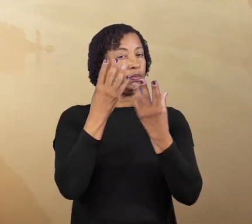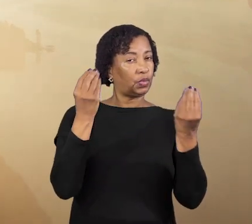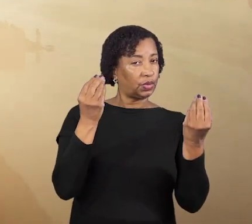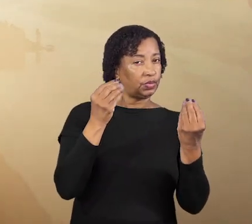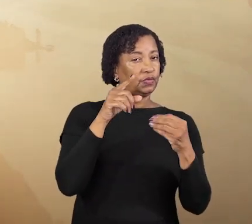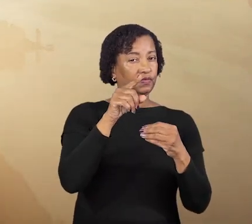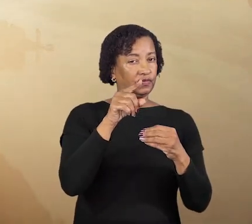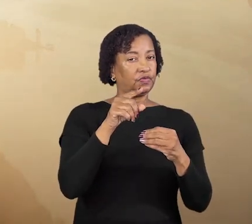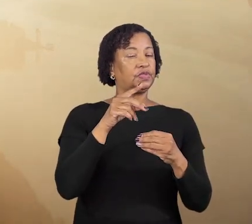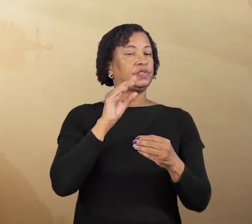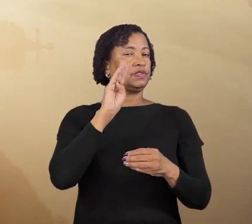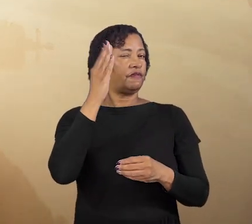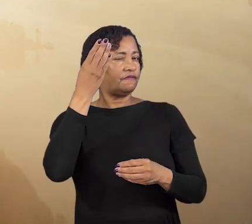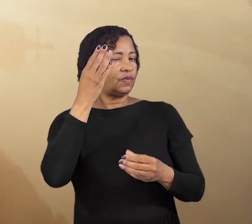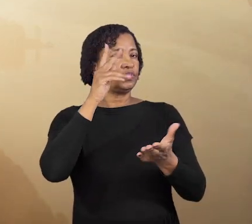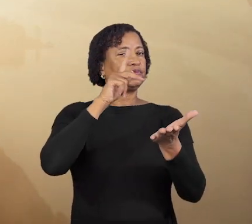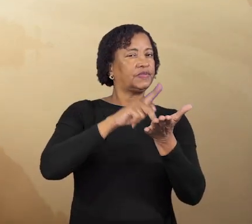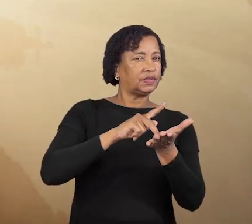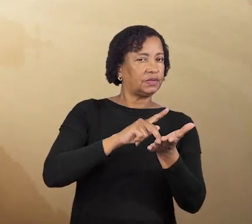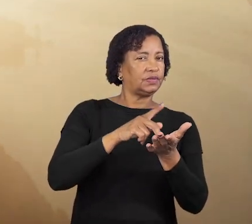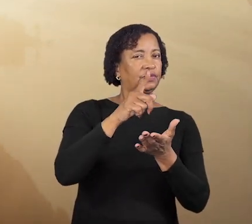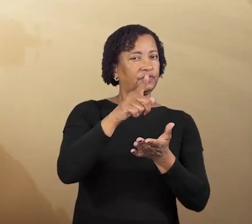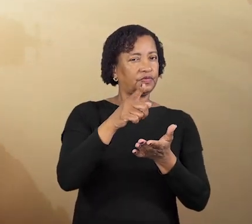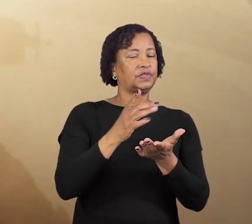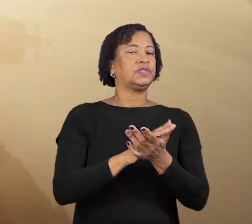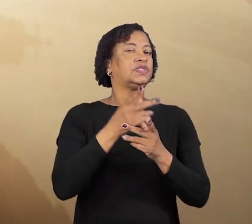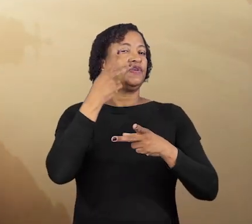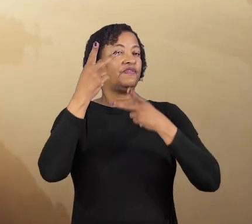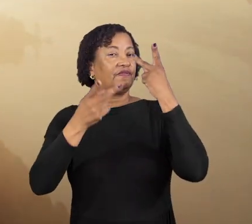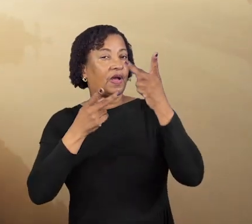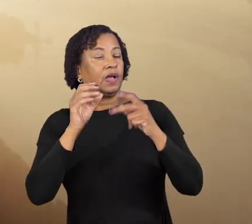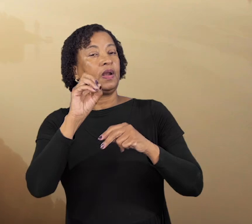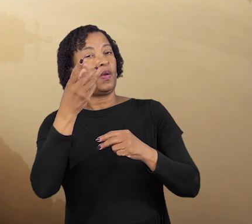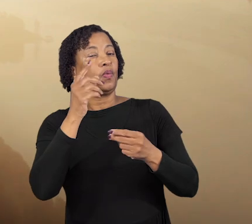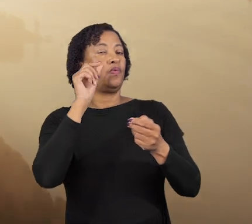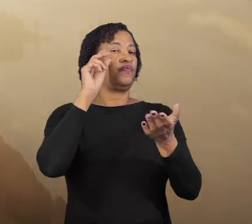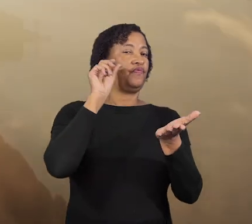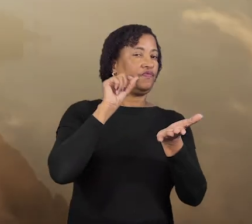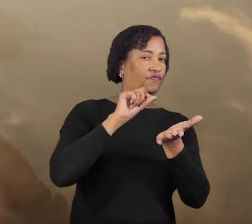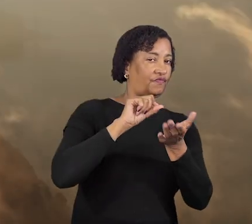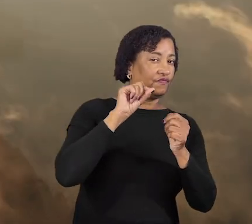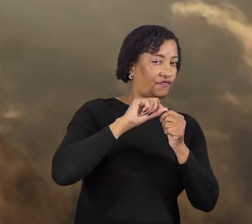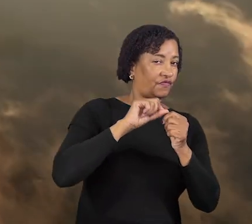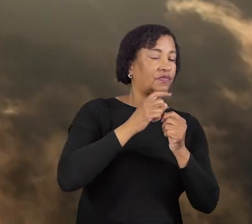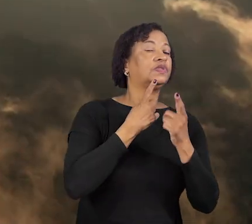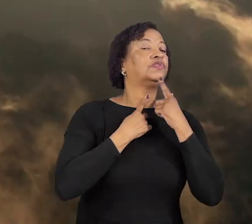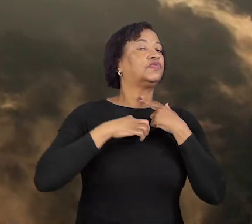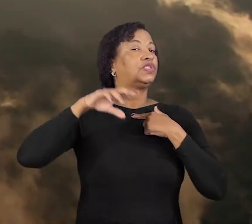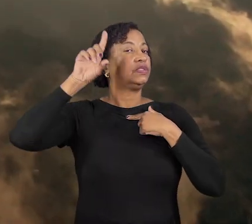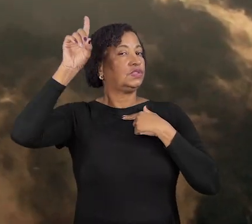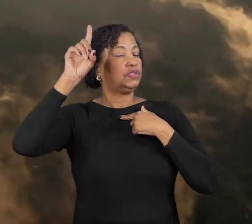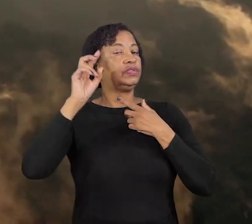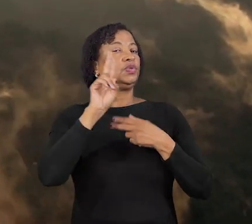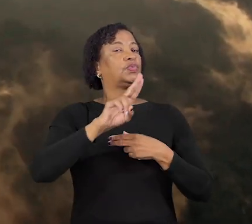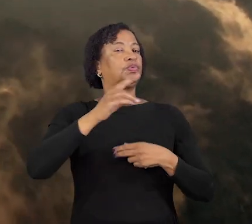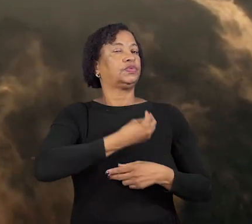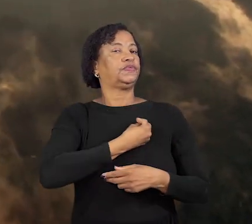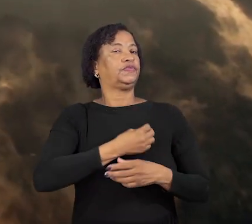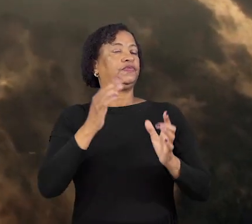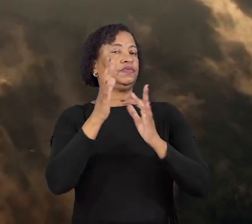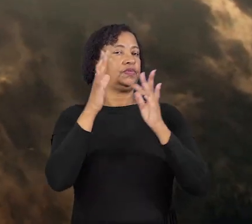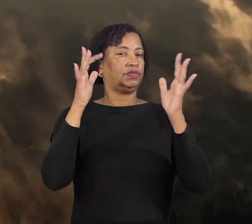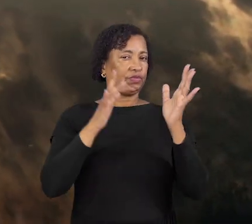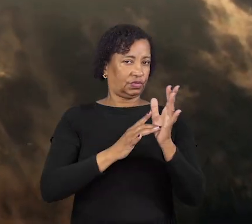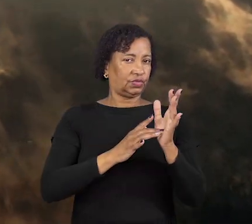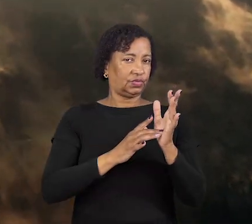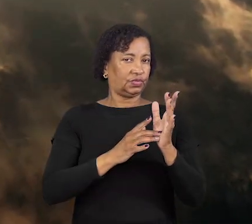dos muitos? Você é falso ou verdadeiro? Você é um dos que falam ou um dos que fazem a vontade de Deus através de Jesus